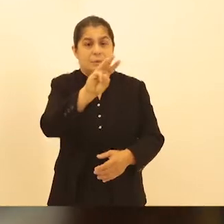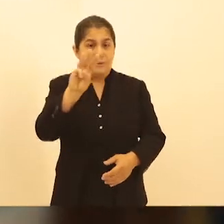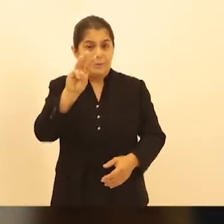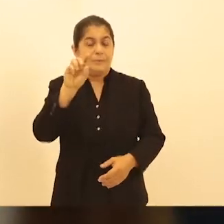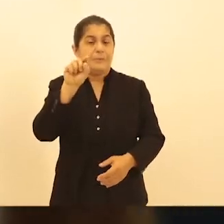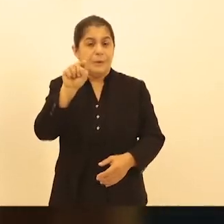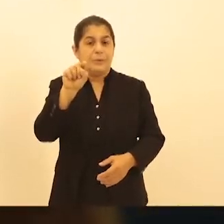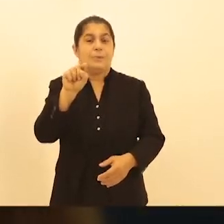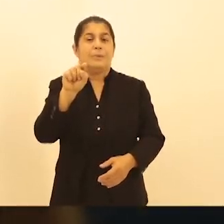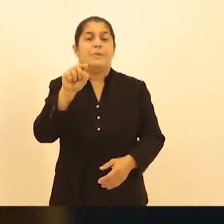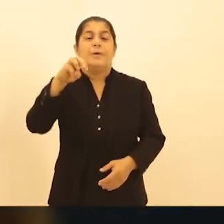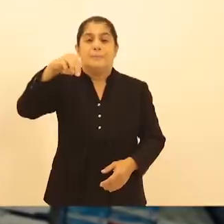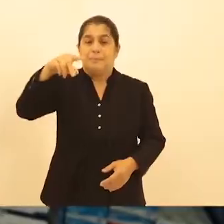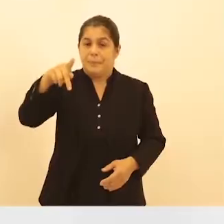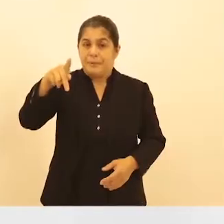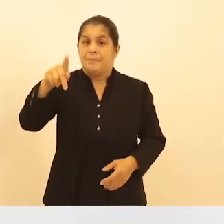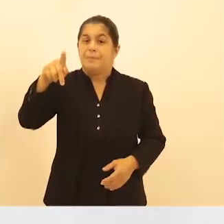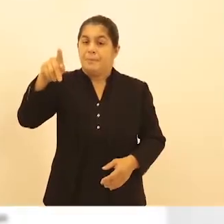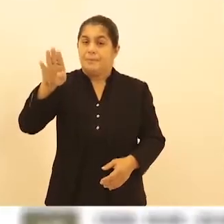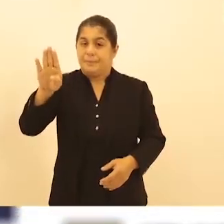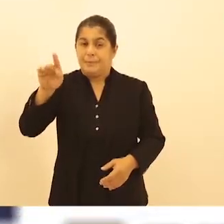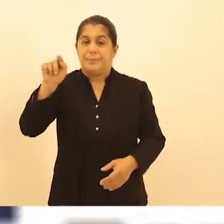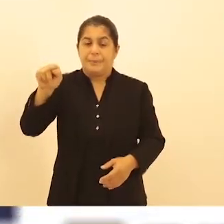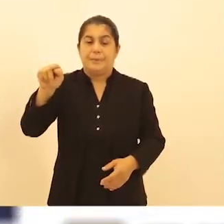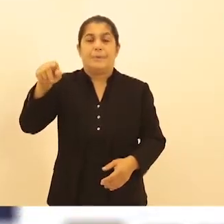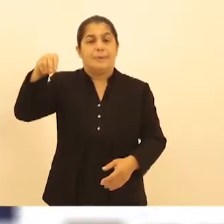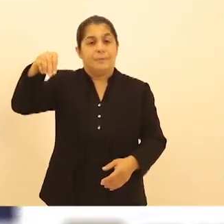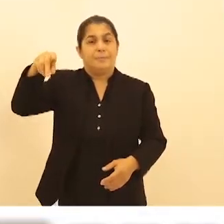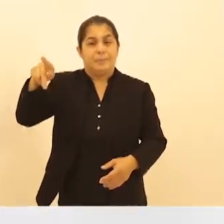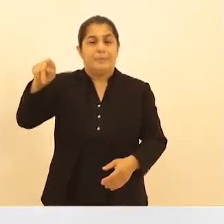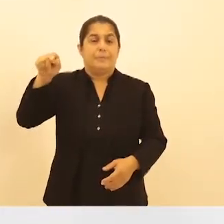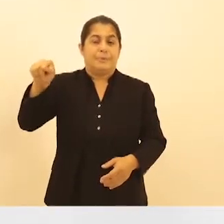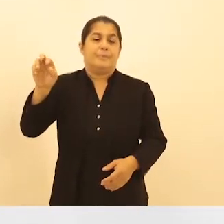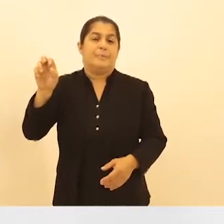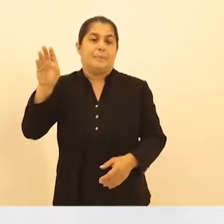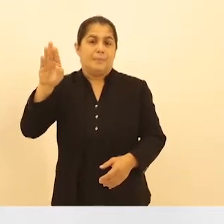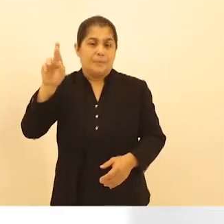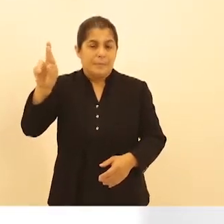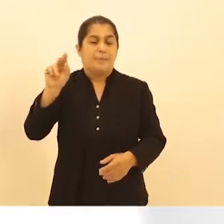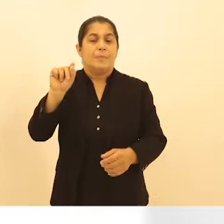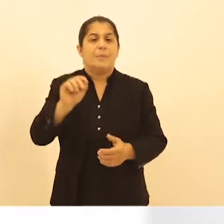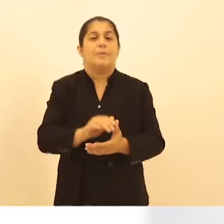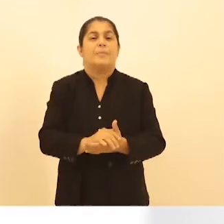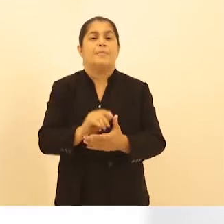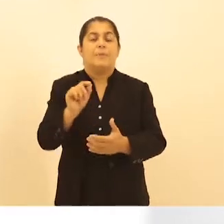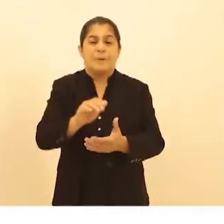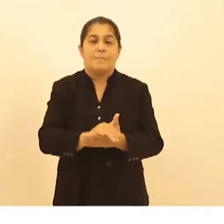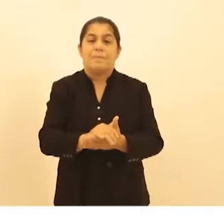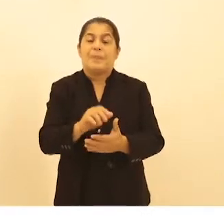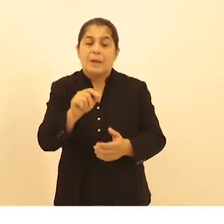www.mtv.com mp ponto br na seção mz procon em recomendações